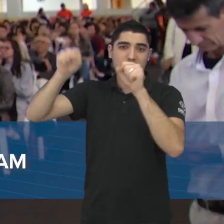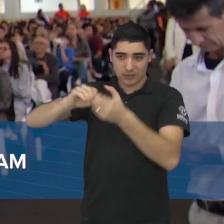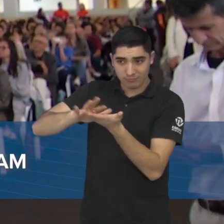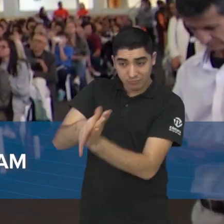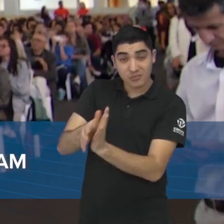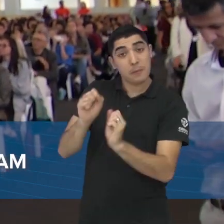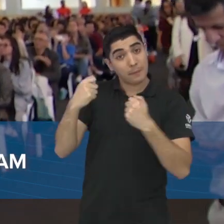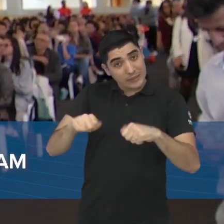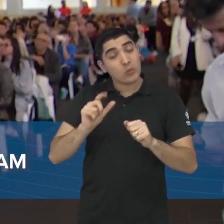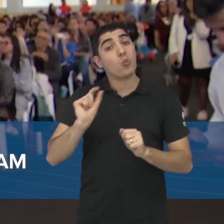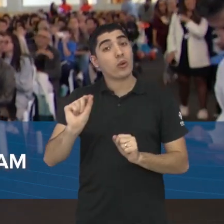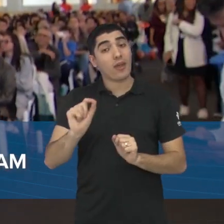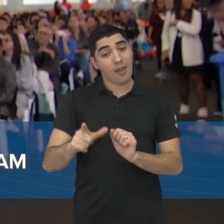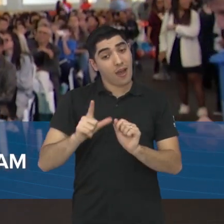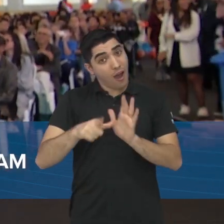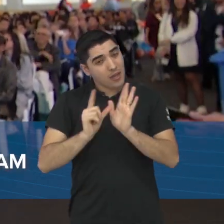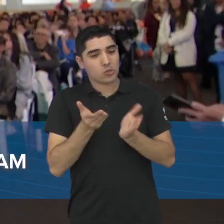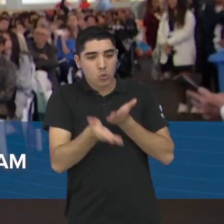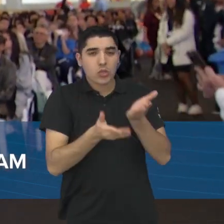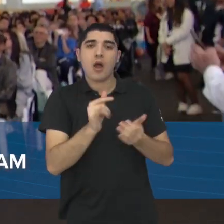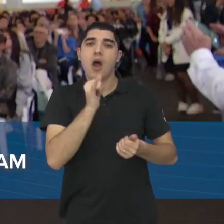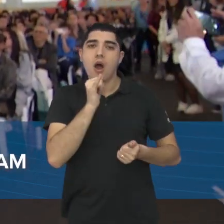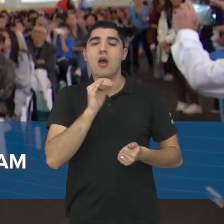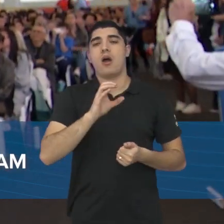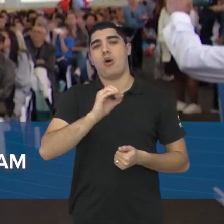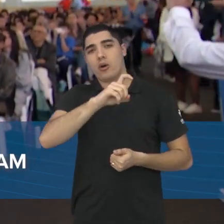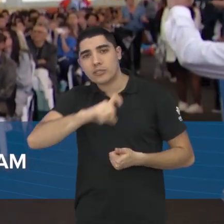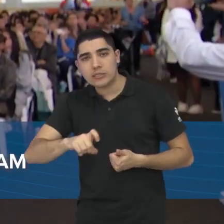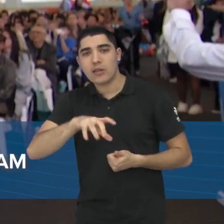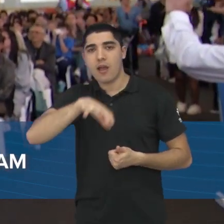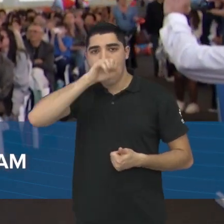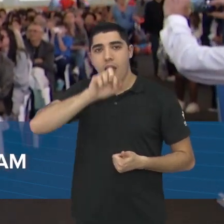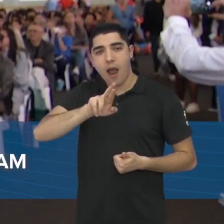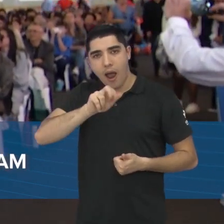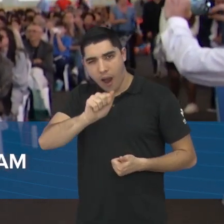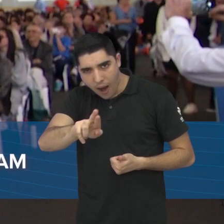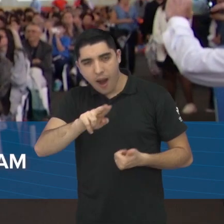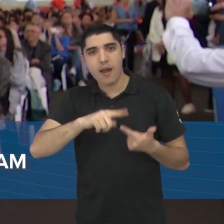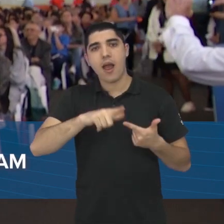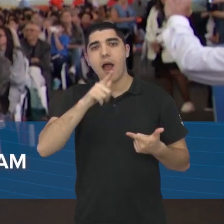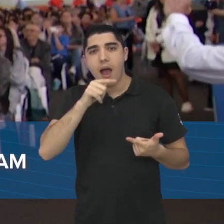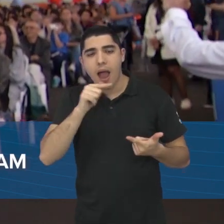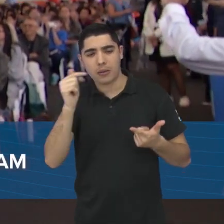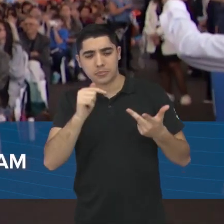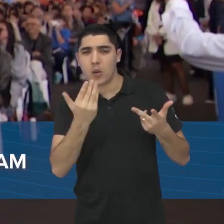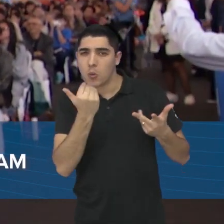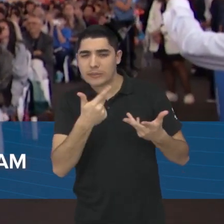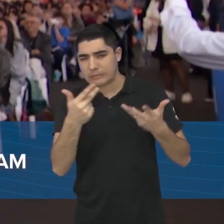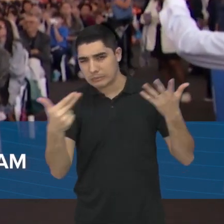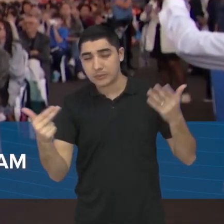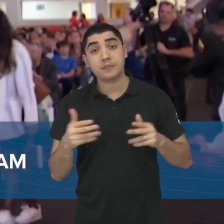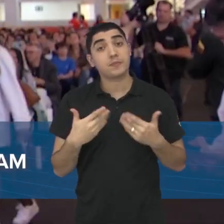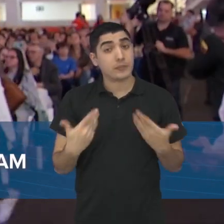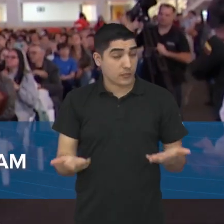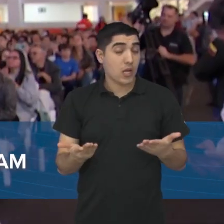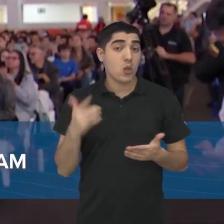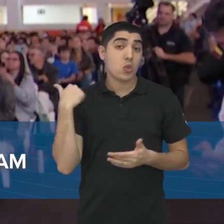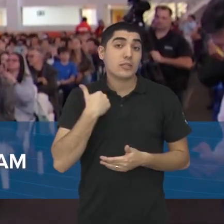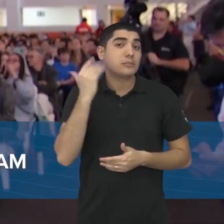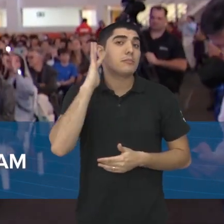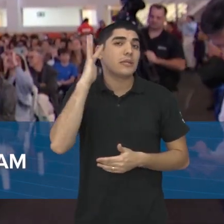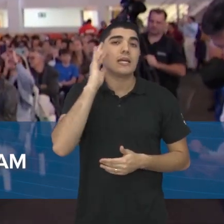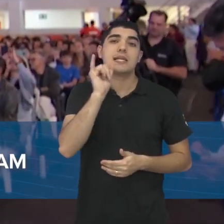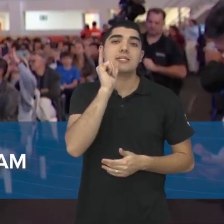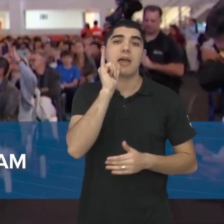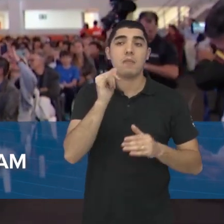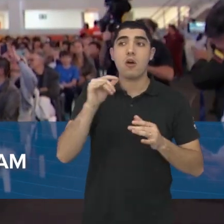porque nós precisamos de alguns elementos fundamentais, que é o oxigênio, água, alimentação. em número suficiente. A questão é, nós